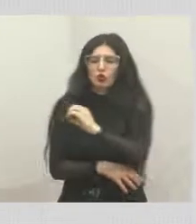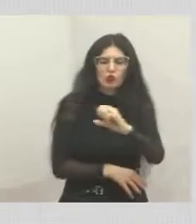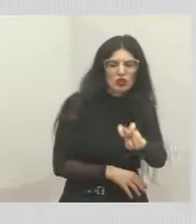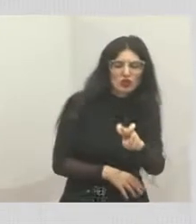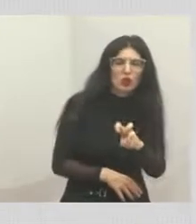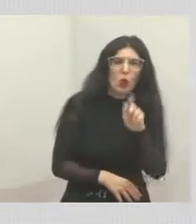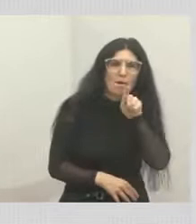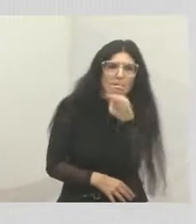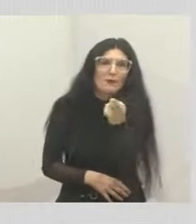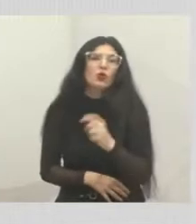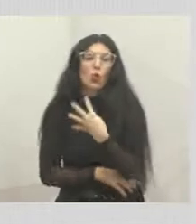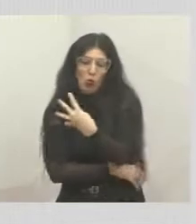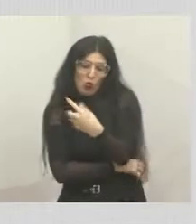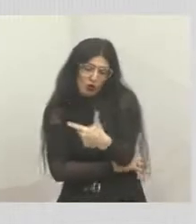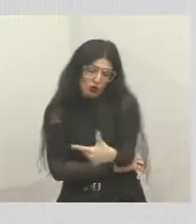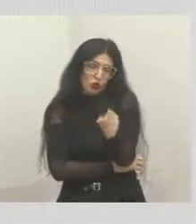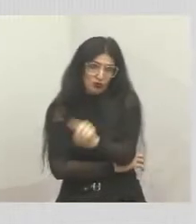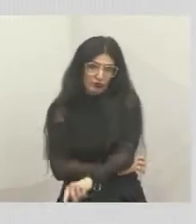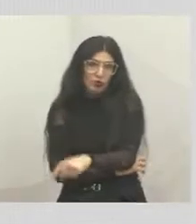percentual de